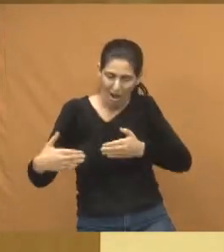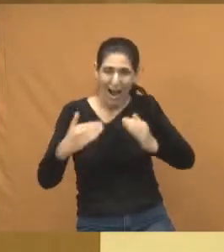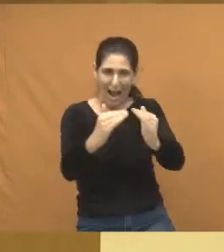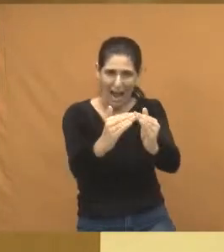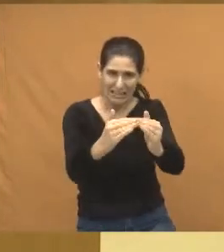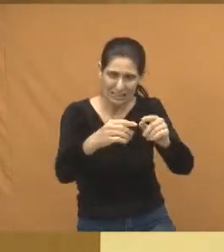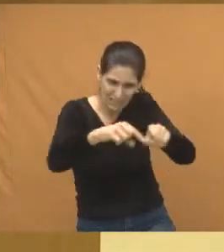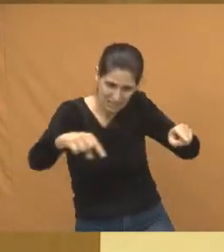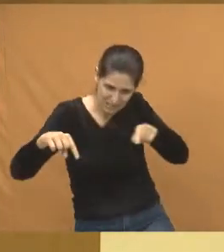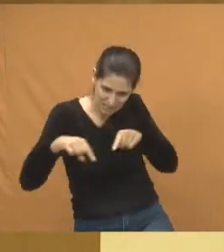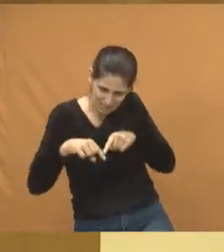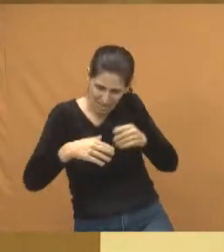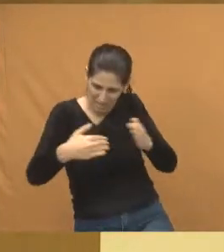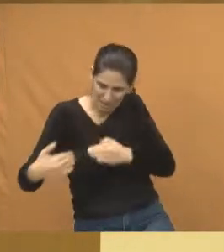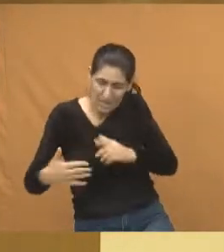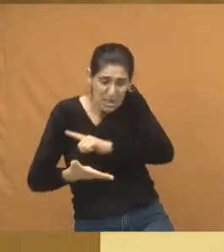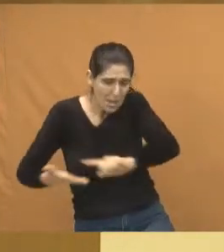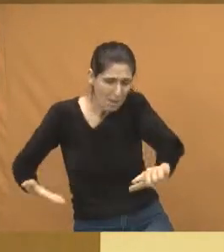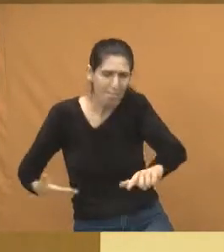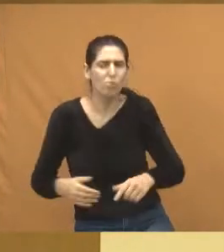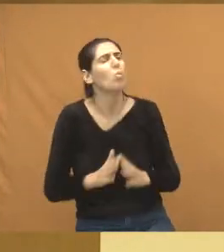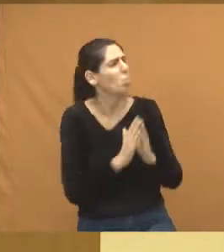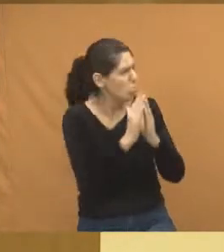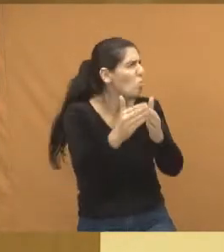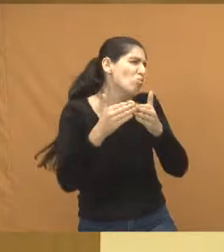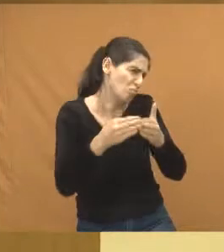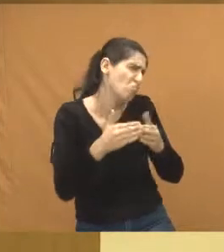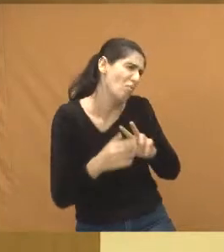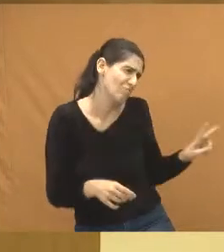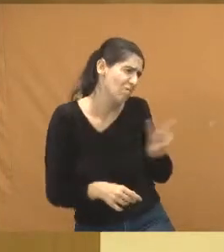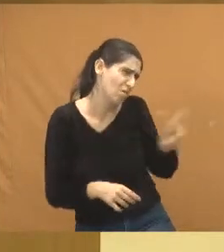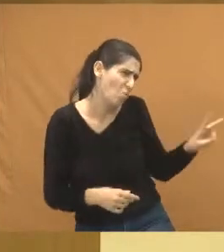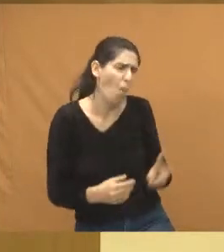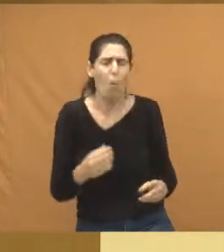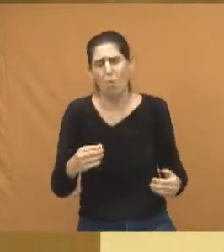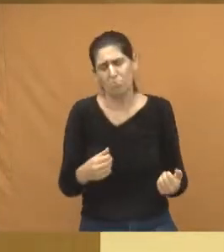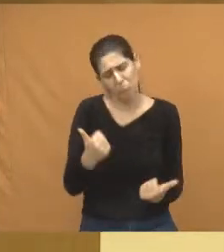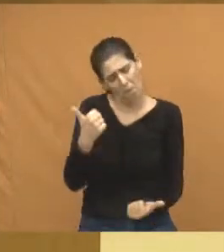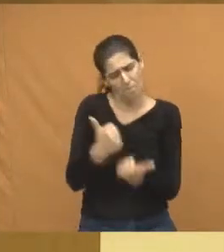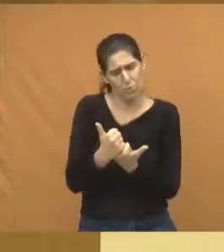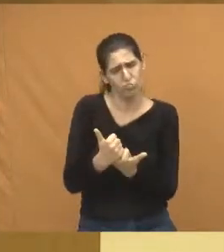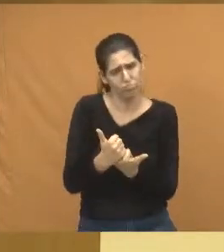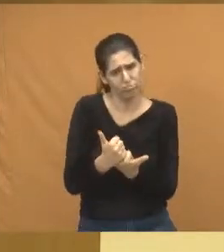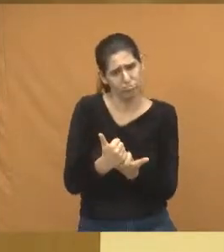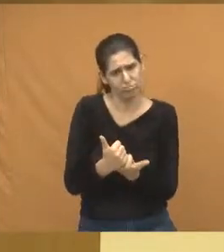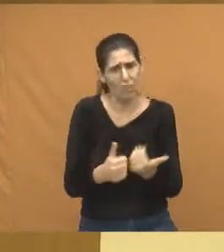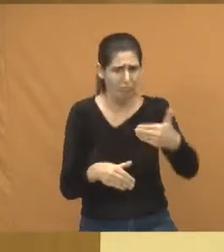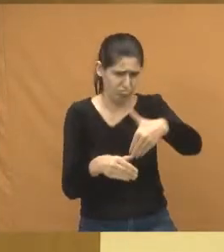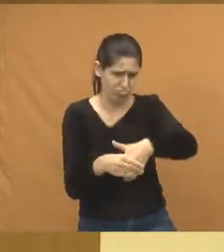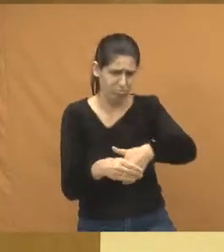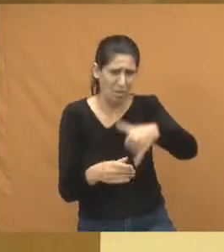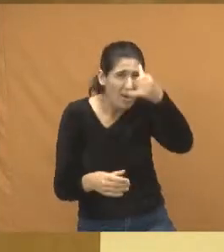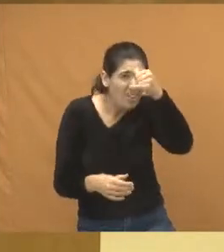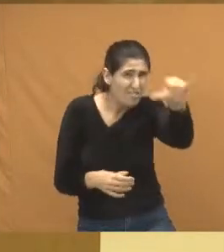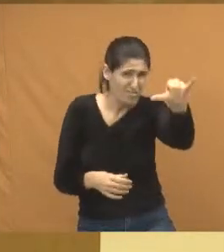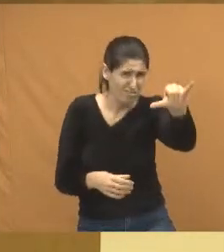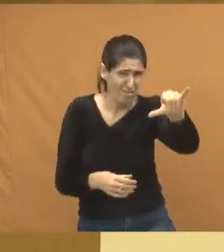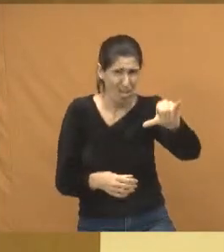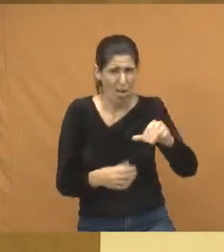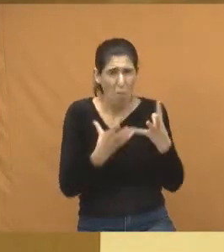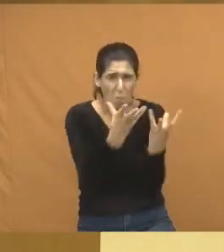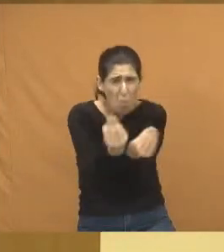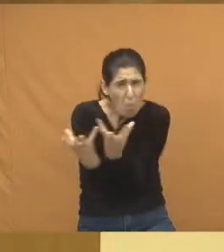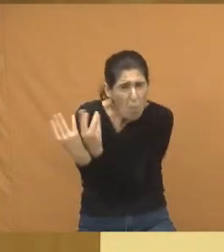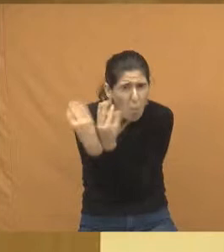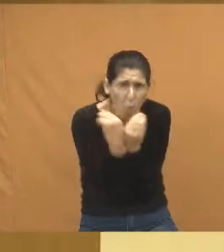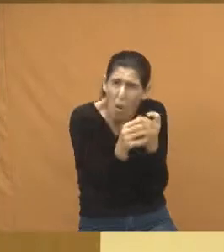vereadores, peço o apoio de vocês. Nós precisamos fazer alguma coisa com relação, pelo menos, a diminuir essa praga que